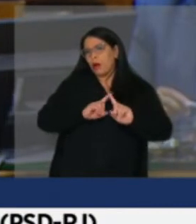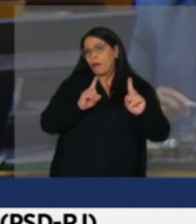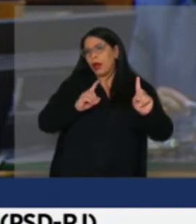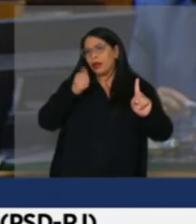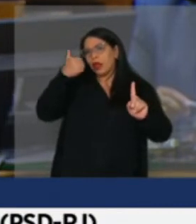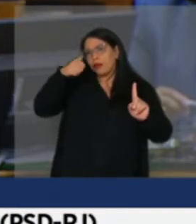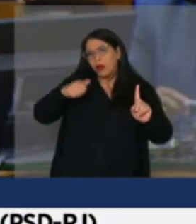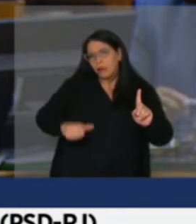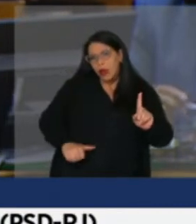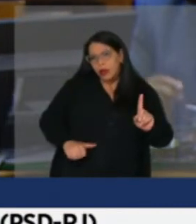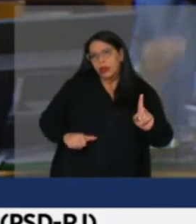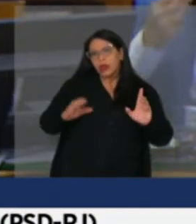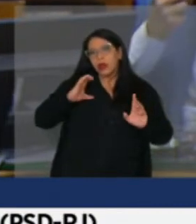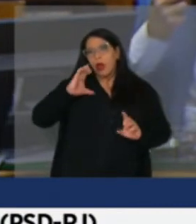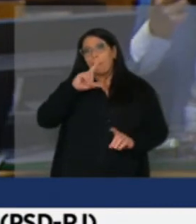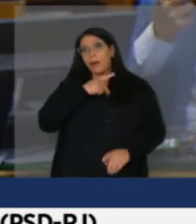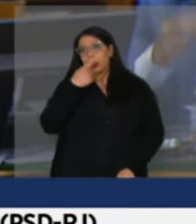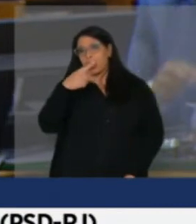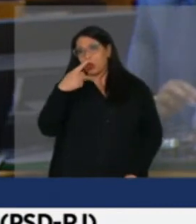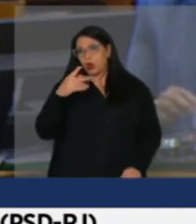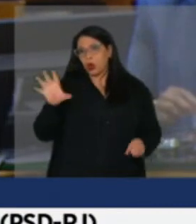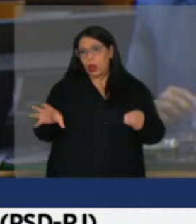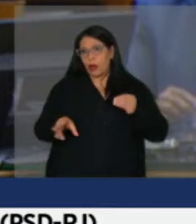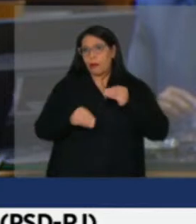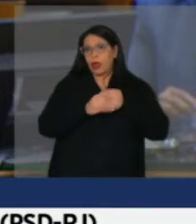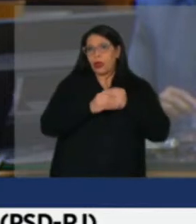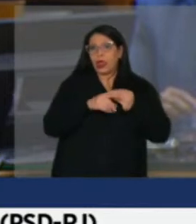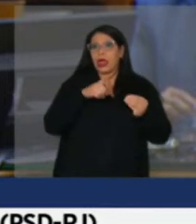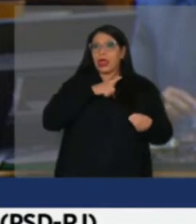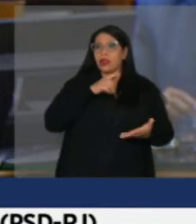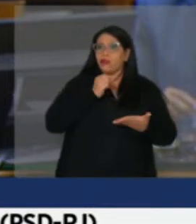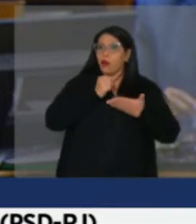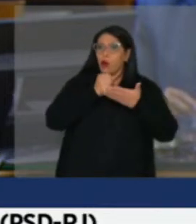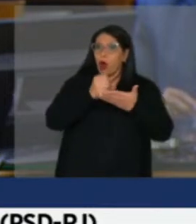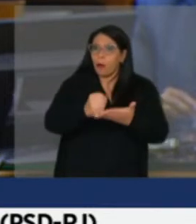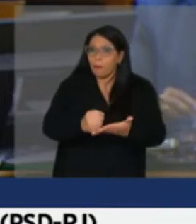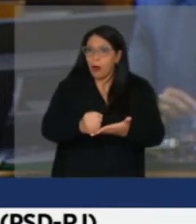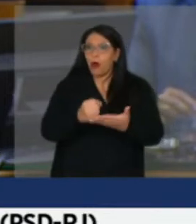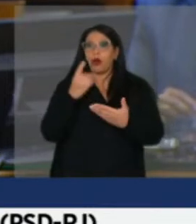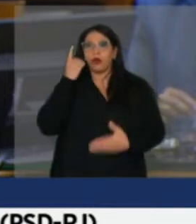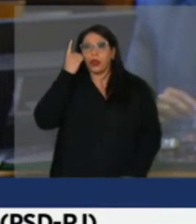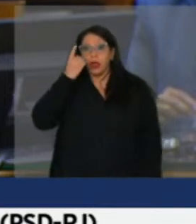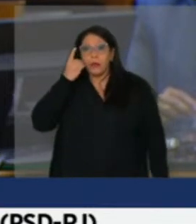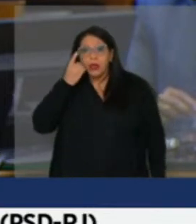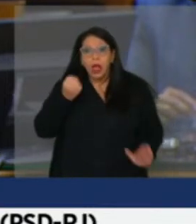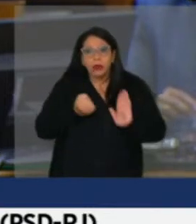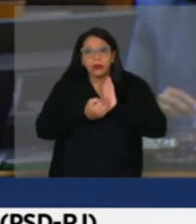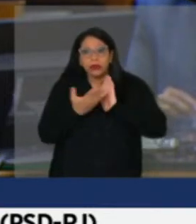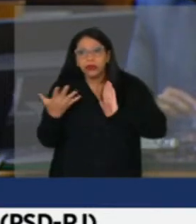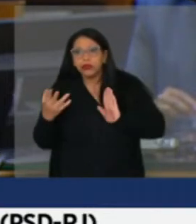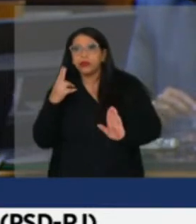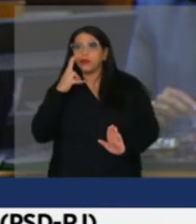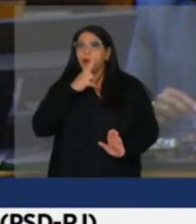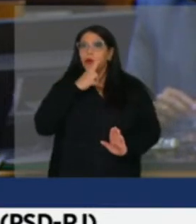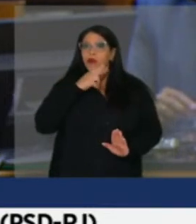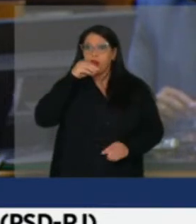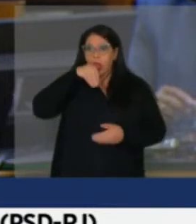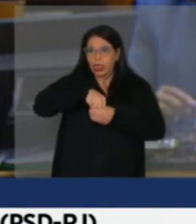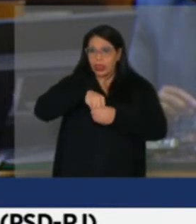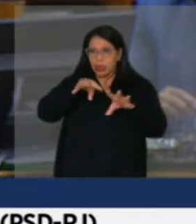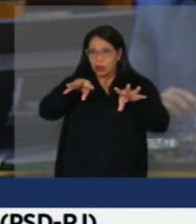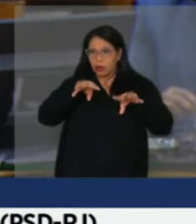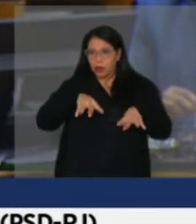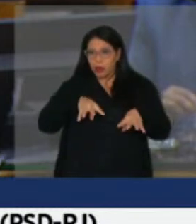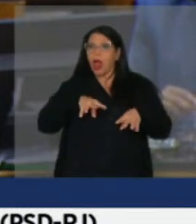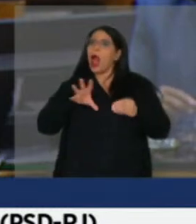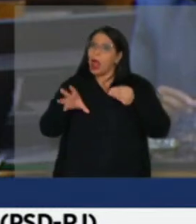Ética, mas a sua emenda, e tiver o apoiamento de uma quantidade de deputados de um processo de urgência nesse plenário, a emenda